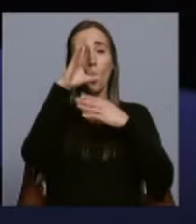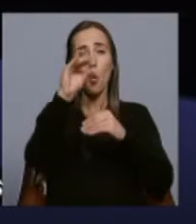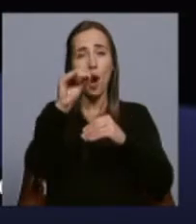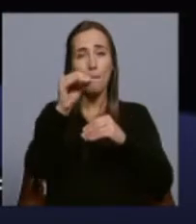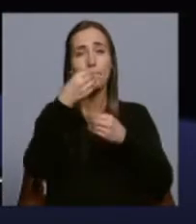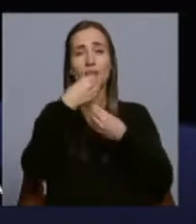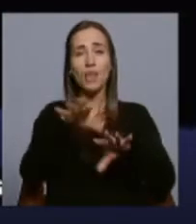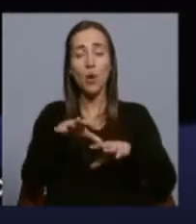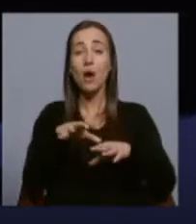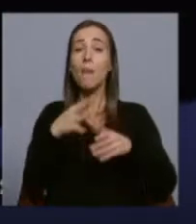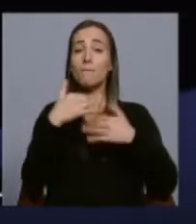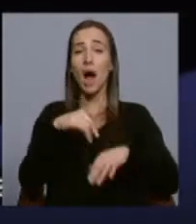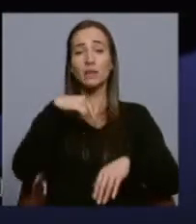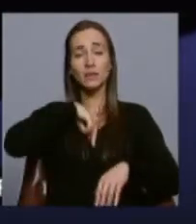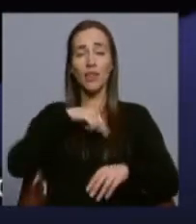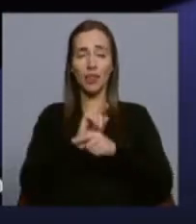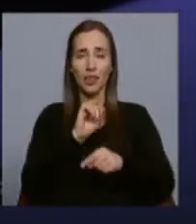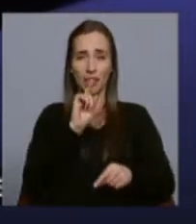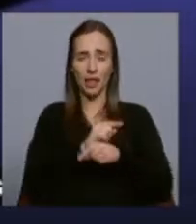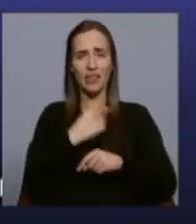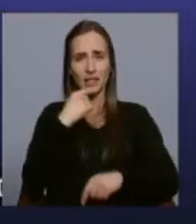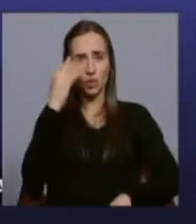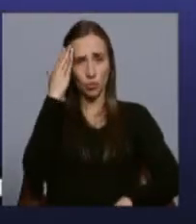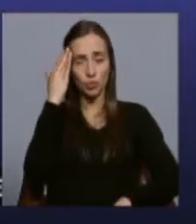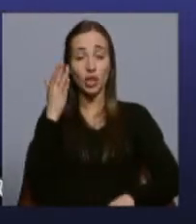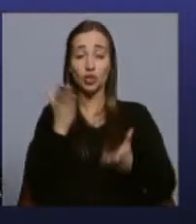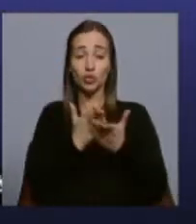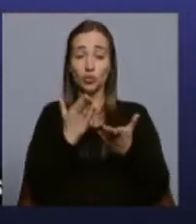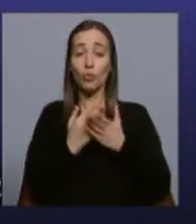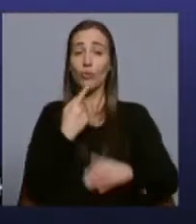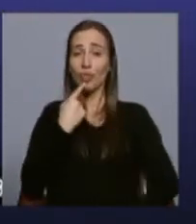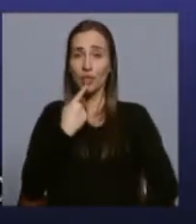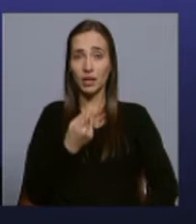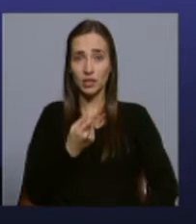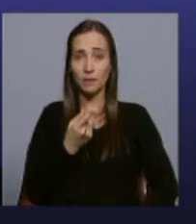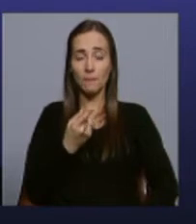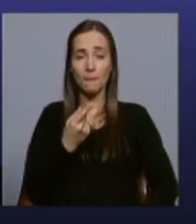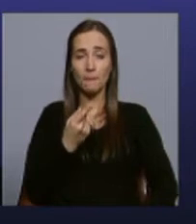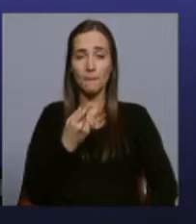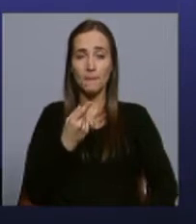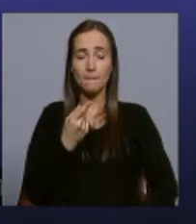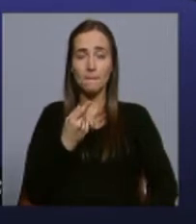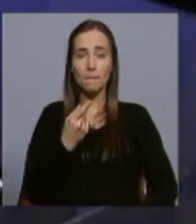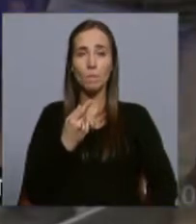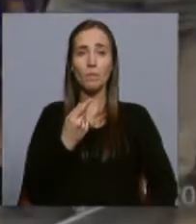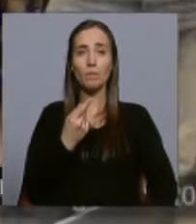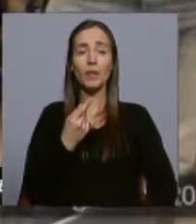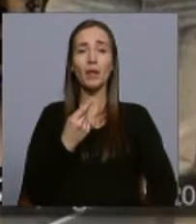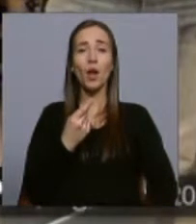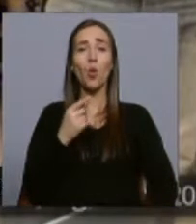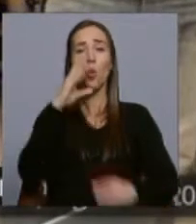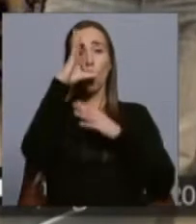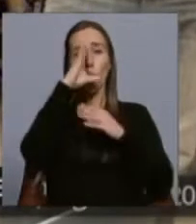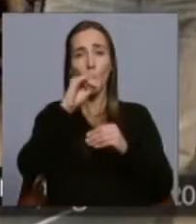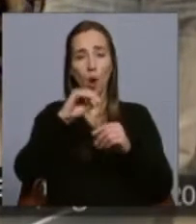está presente. Vamos pôr isto por números. Diz este estudo que a variação ao longo do ciclo lunar é uma média